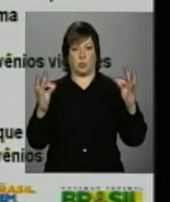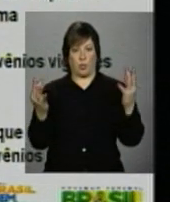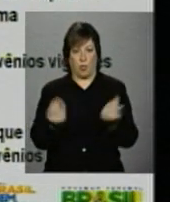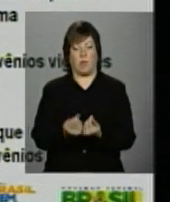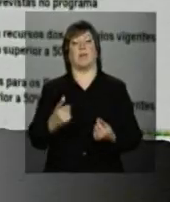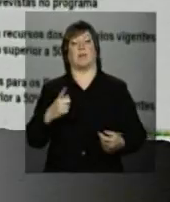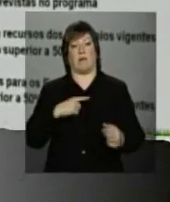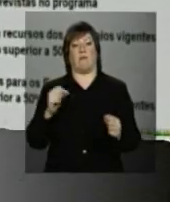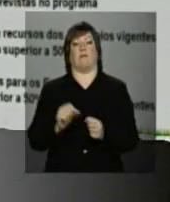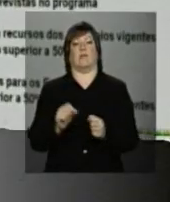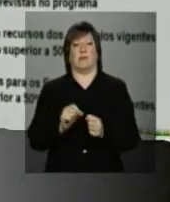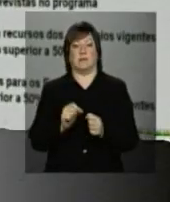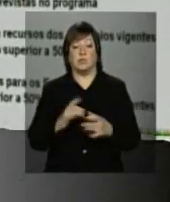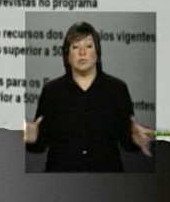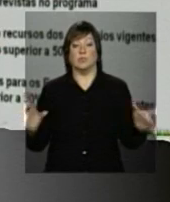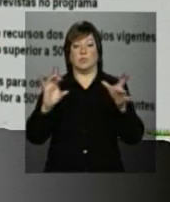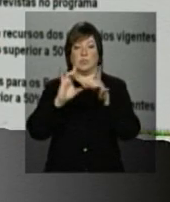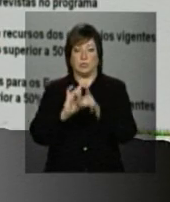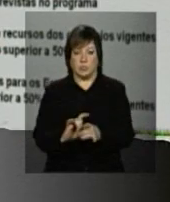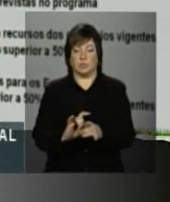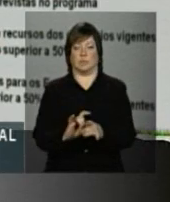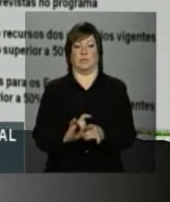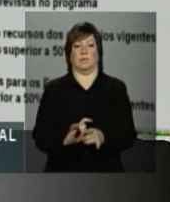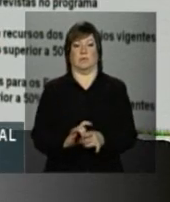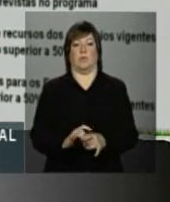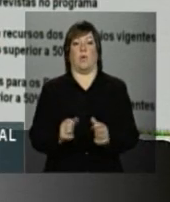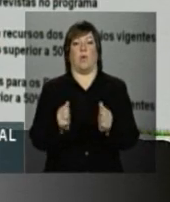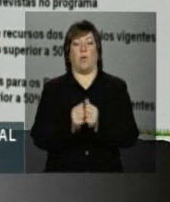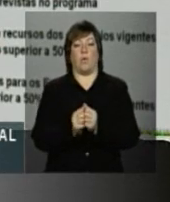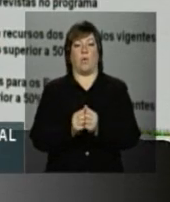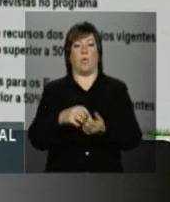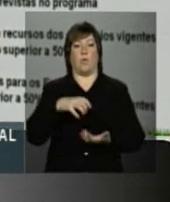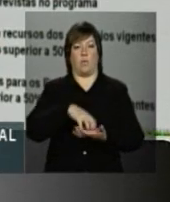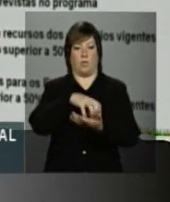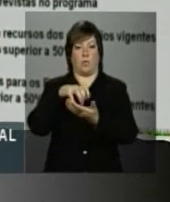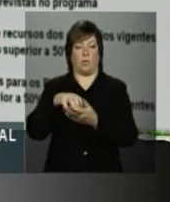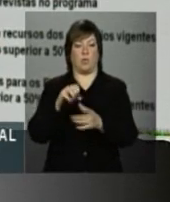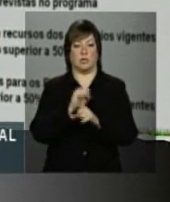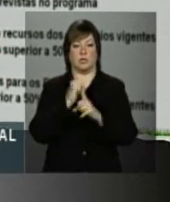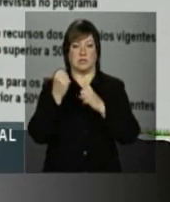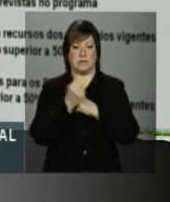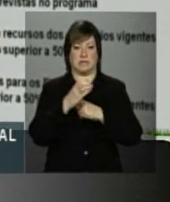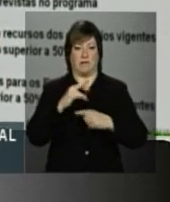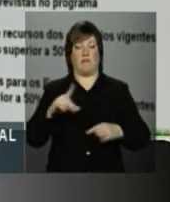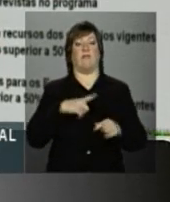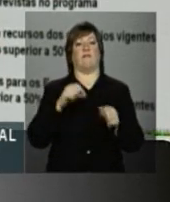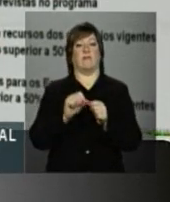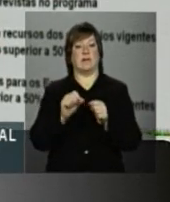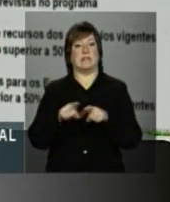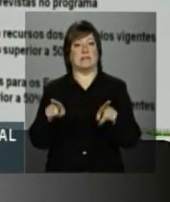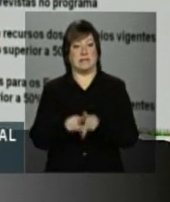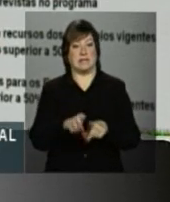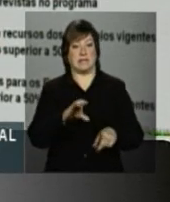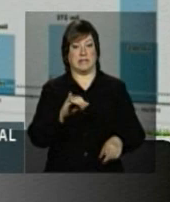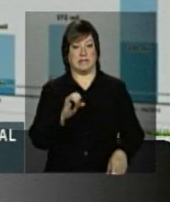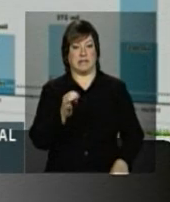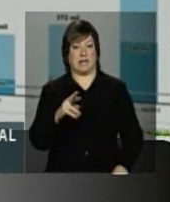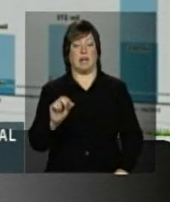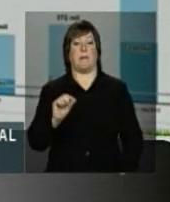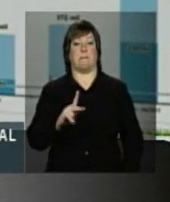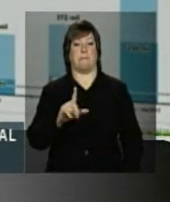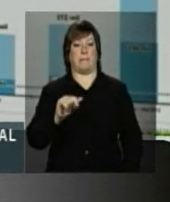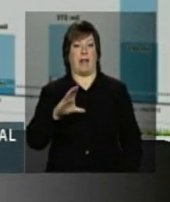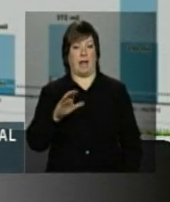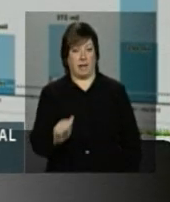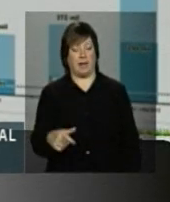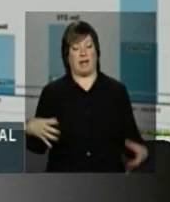sendo feita em conjunto com com as entidades da sociedade civil construiram também esse externo de placa né então isso